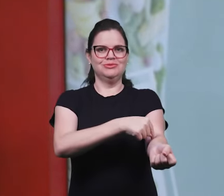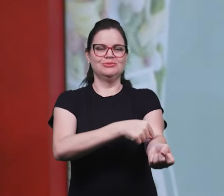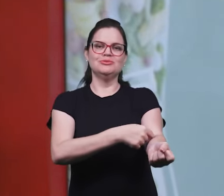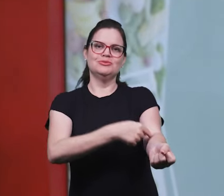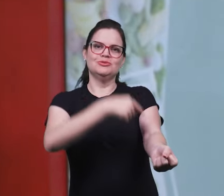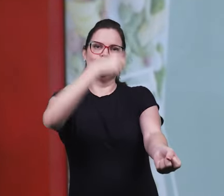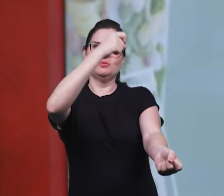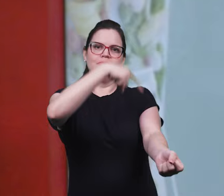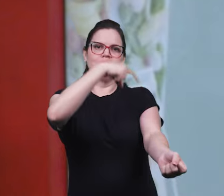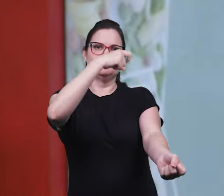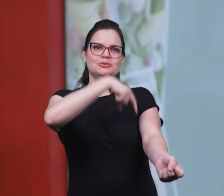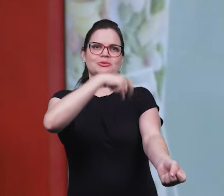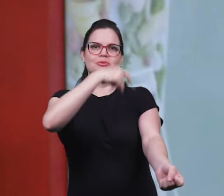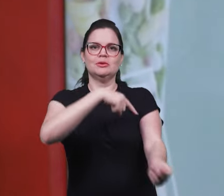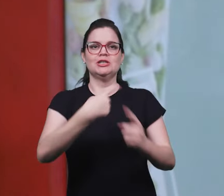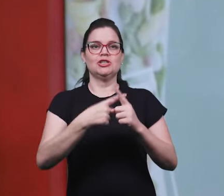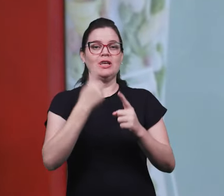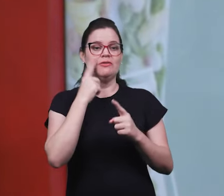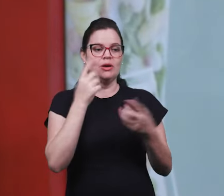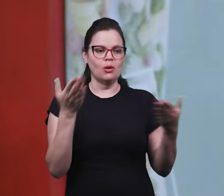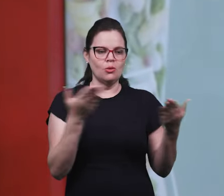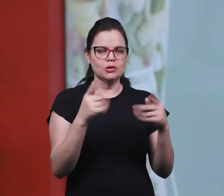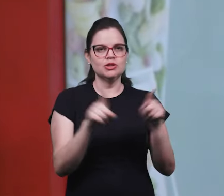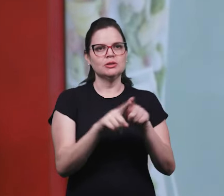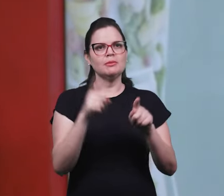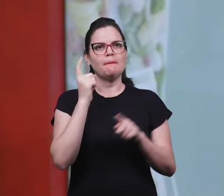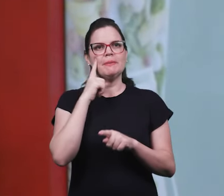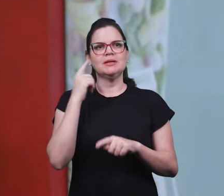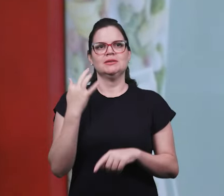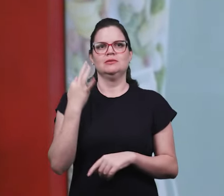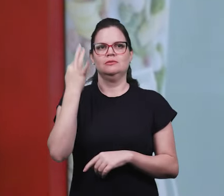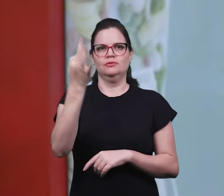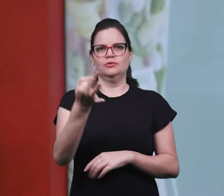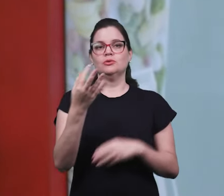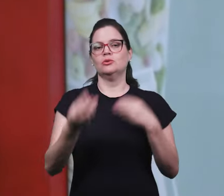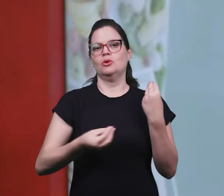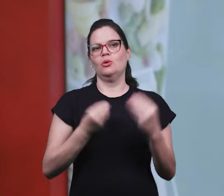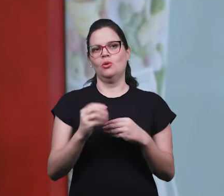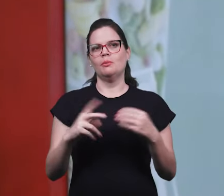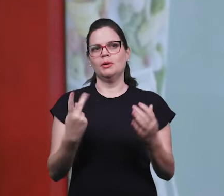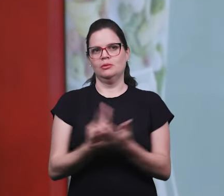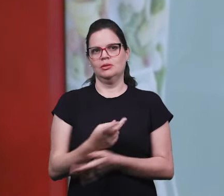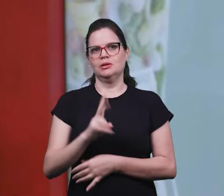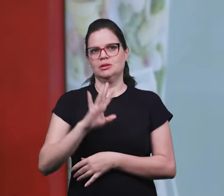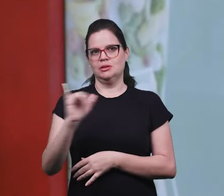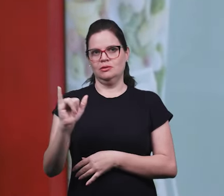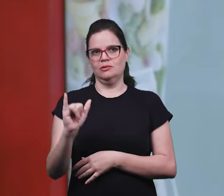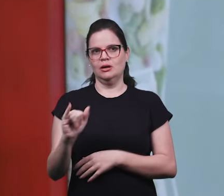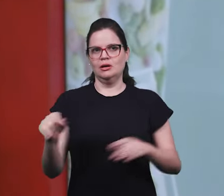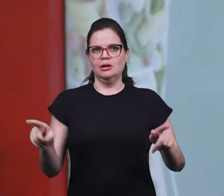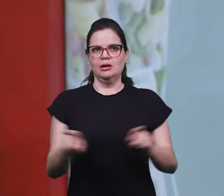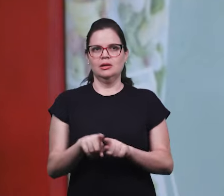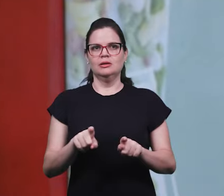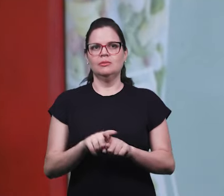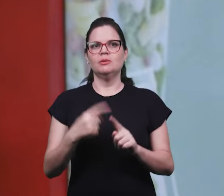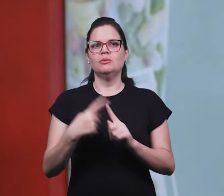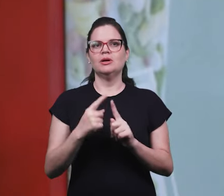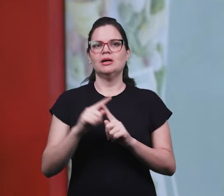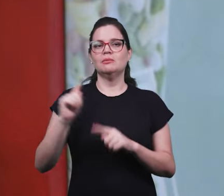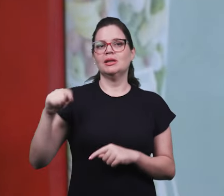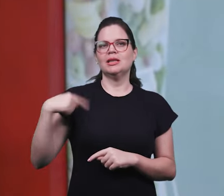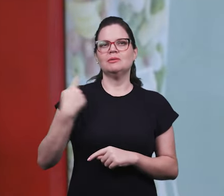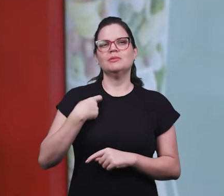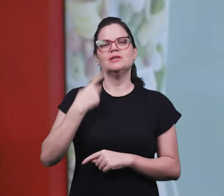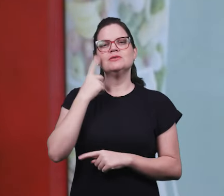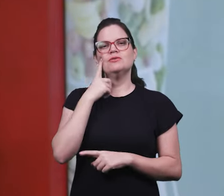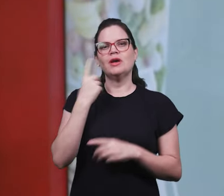hoje mas eu tenho que saber como é que meu paciente vai ficar Ao decorrer até mesmo para poder fazer um retorno mais próximo e falar